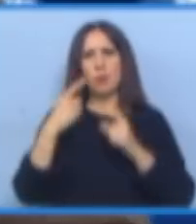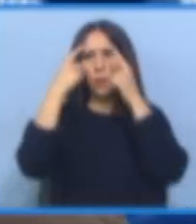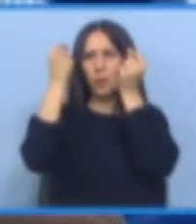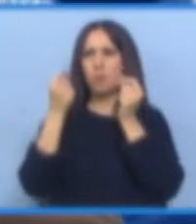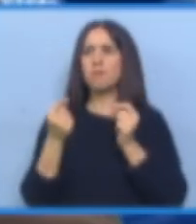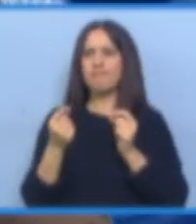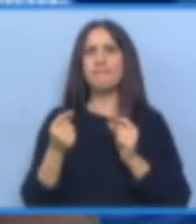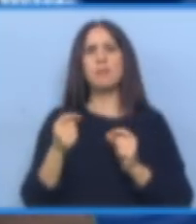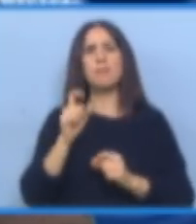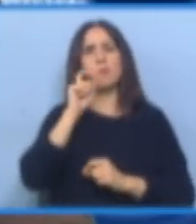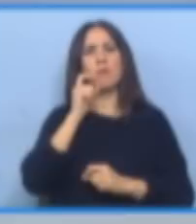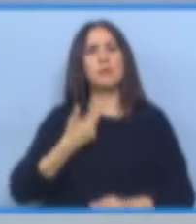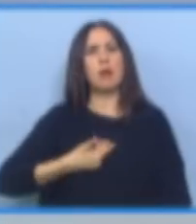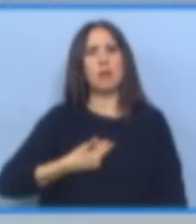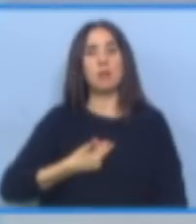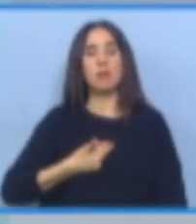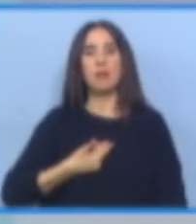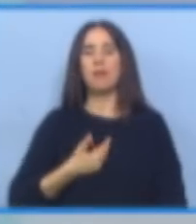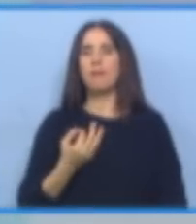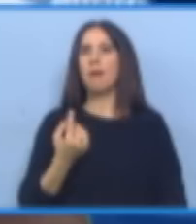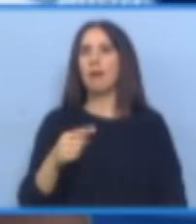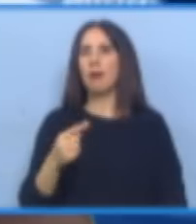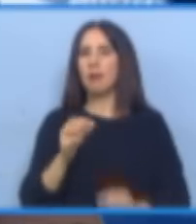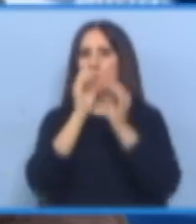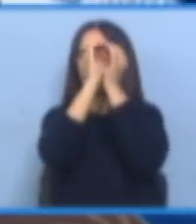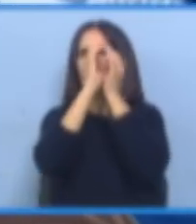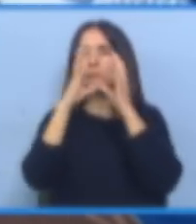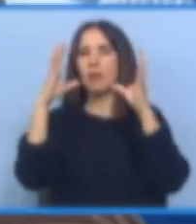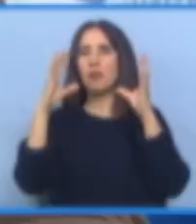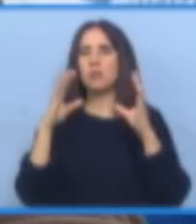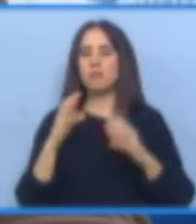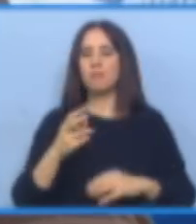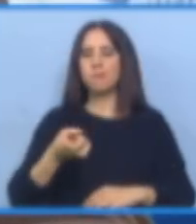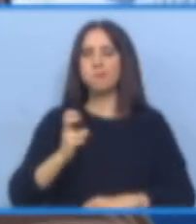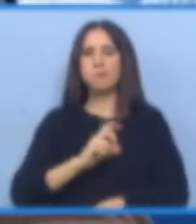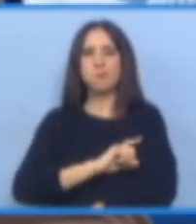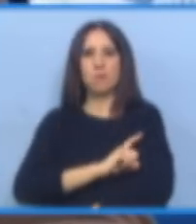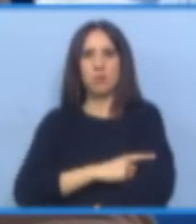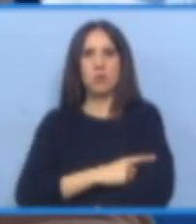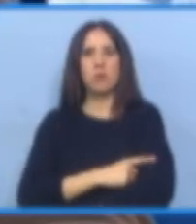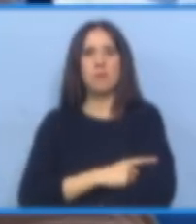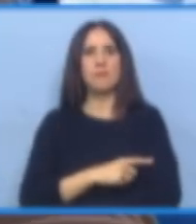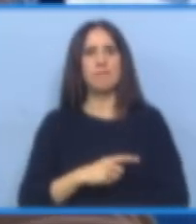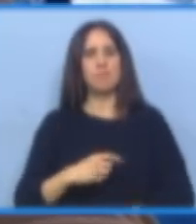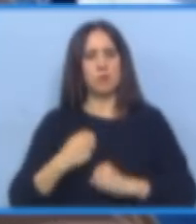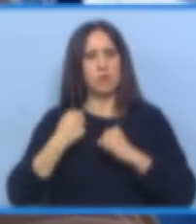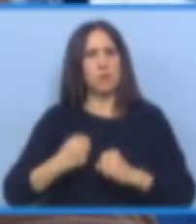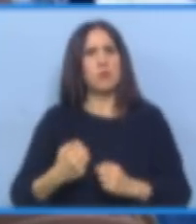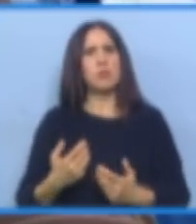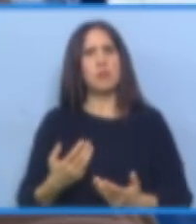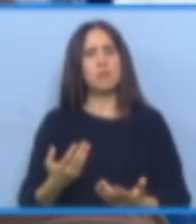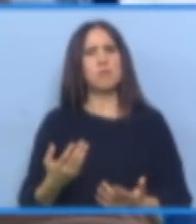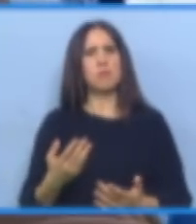para defender. Portanto, há aqui uma imagem também de coragem, de força,